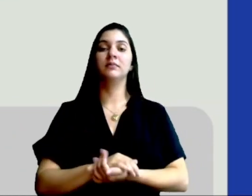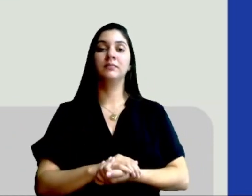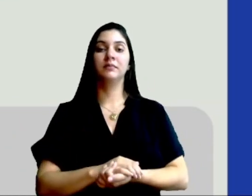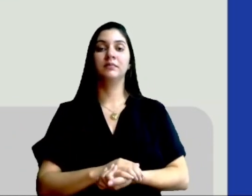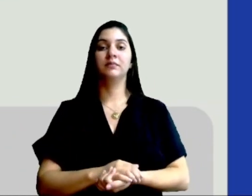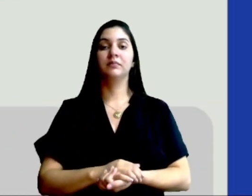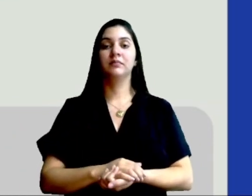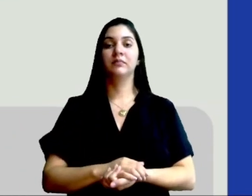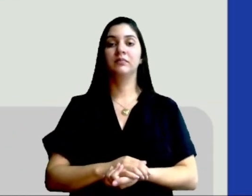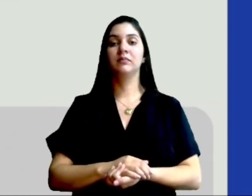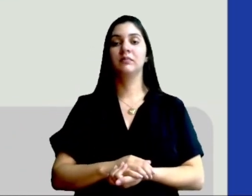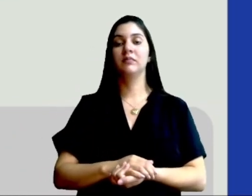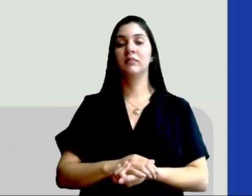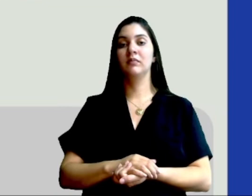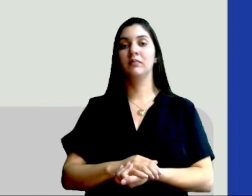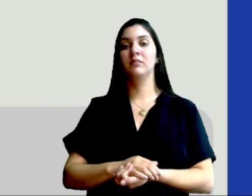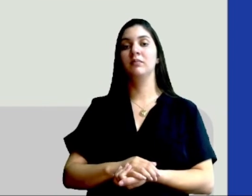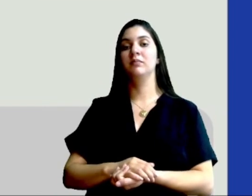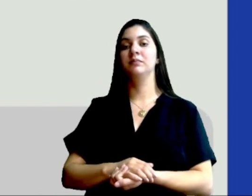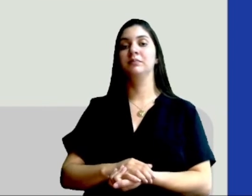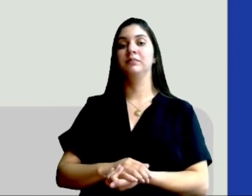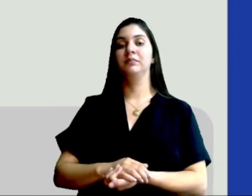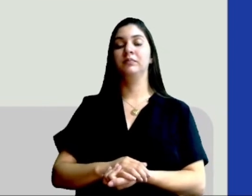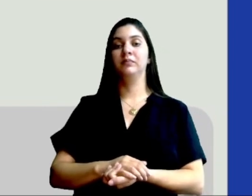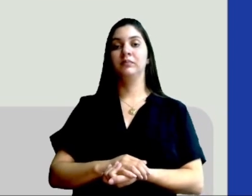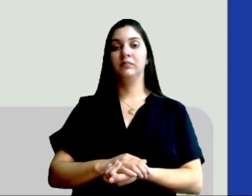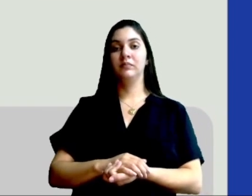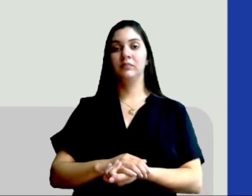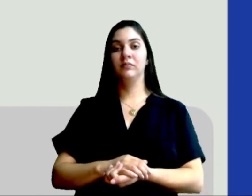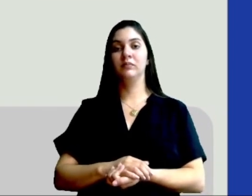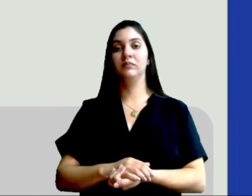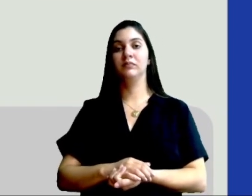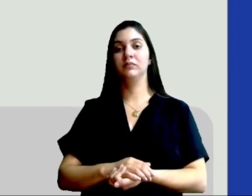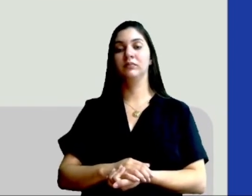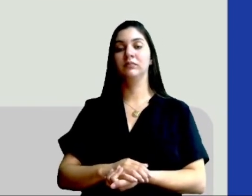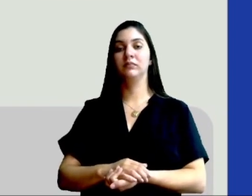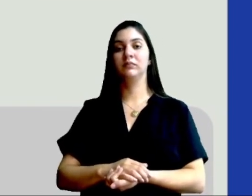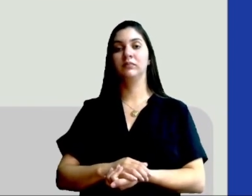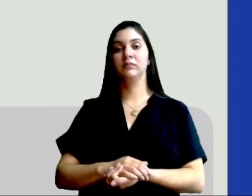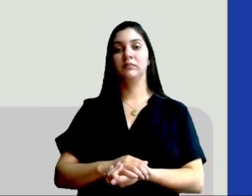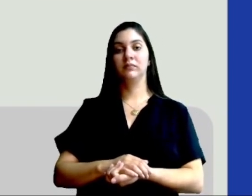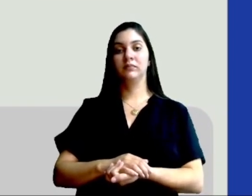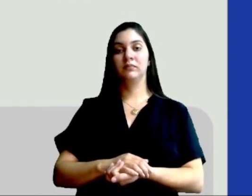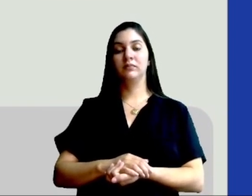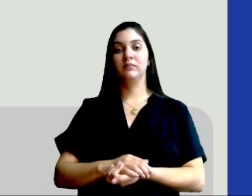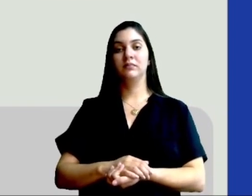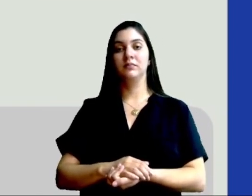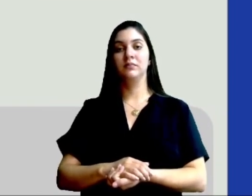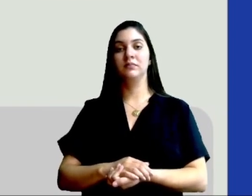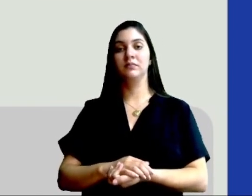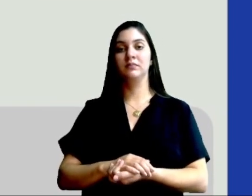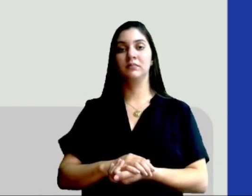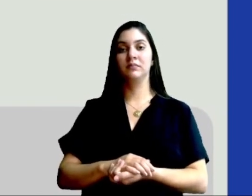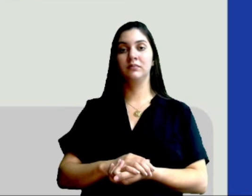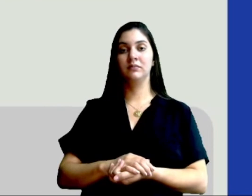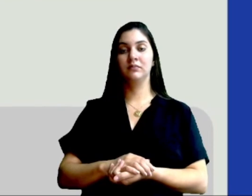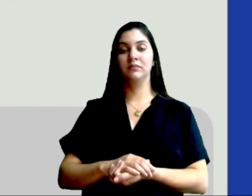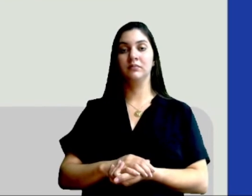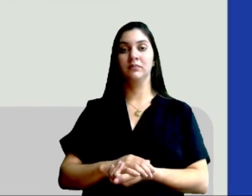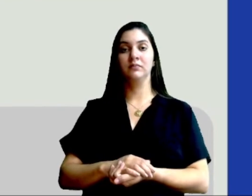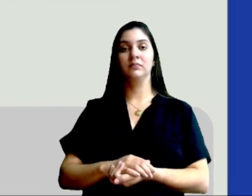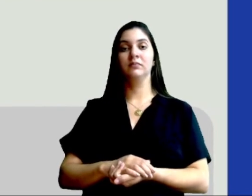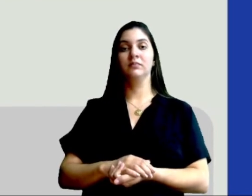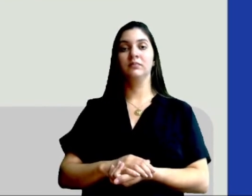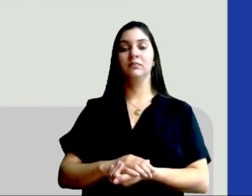estuviera, tú estuvieras, él estuviera, nosotros estuviéramos, vosotros estuvieras, ellos